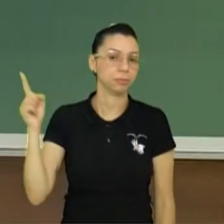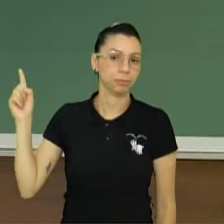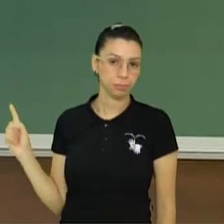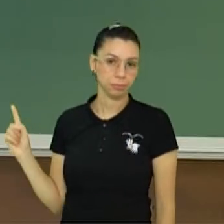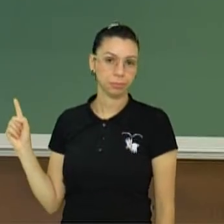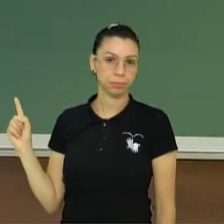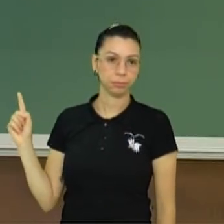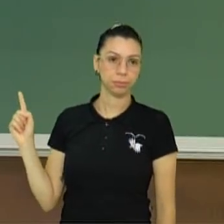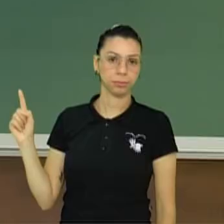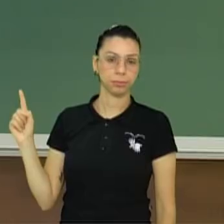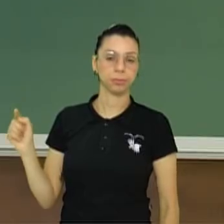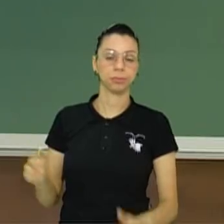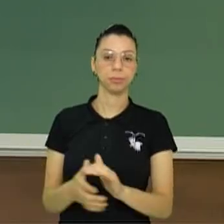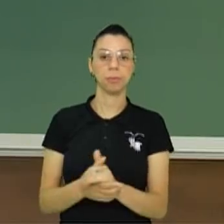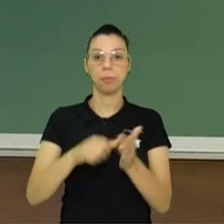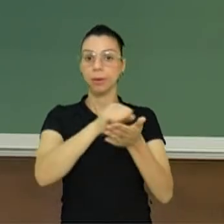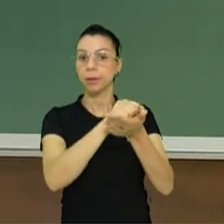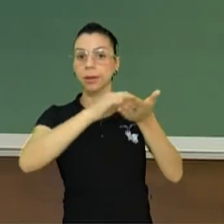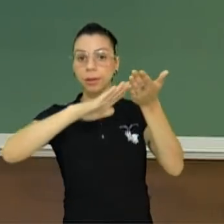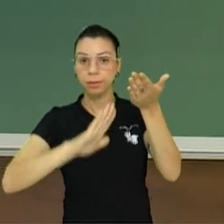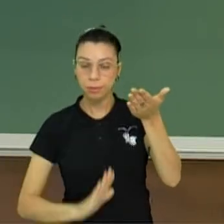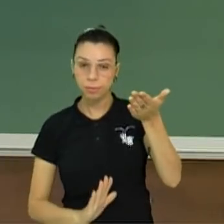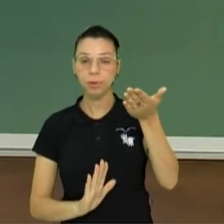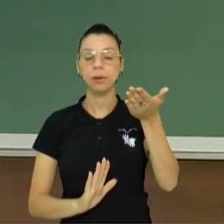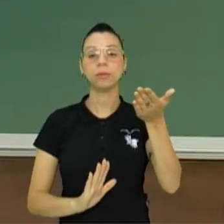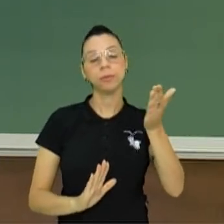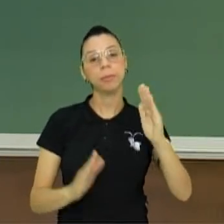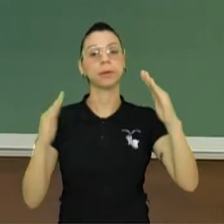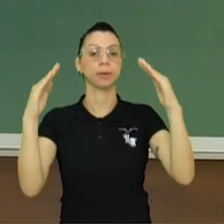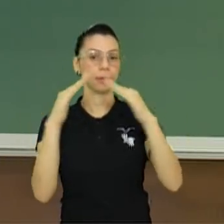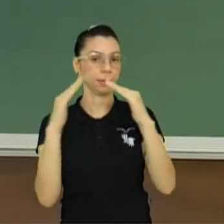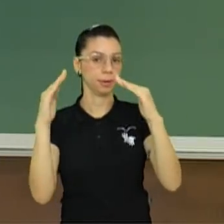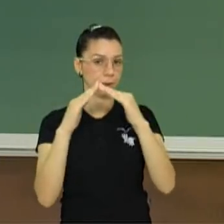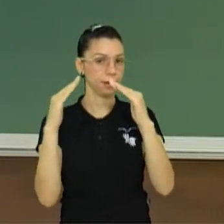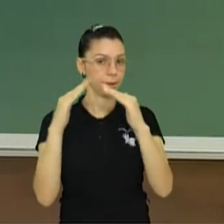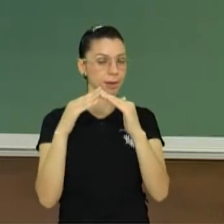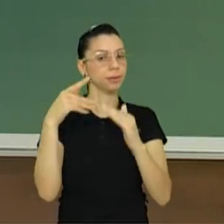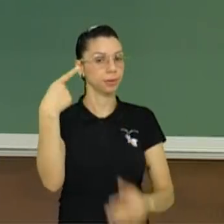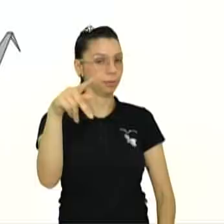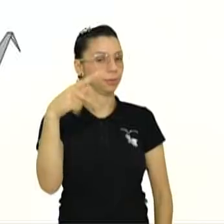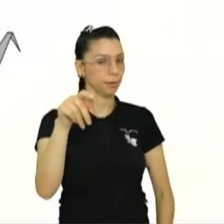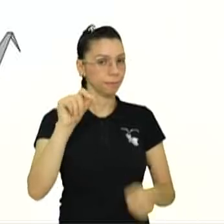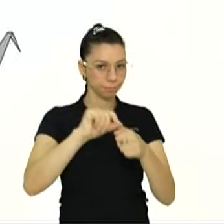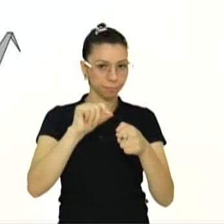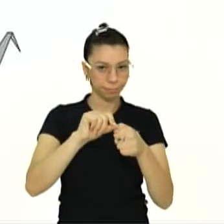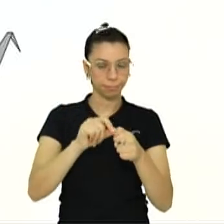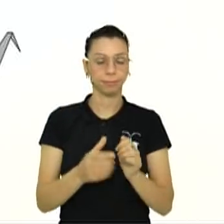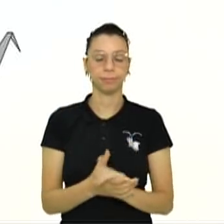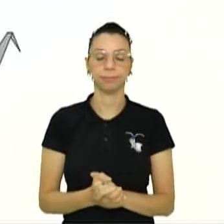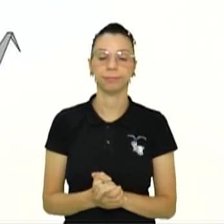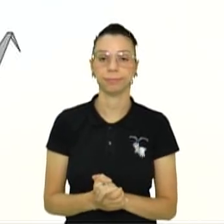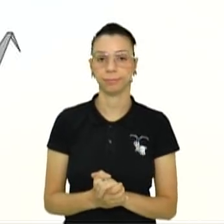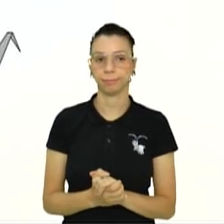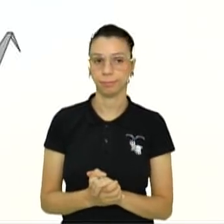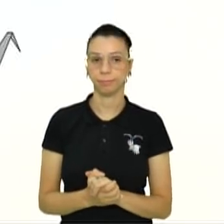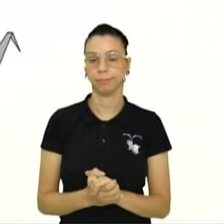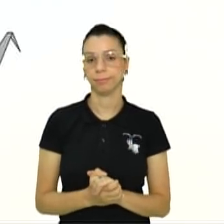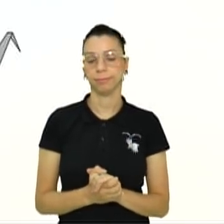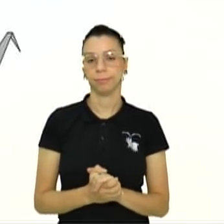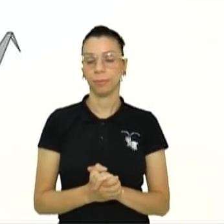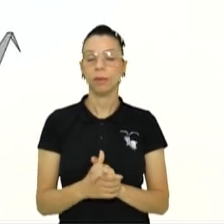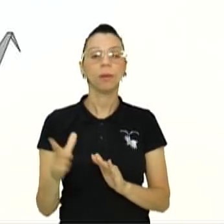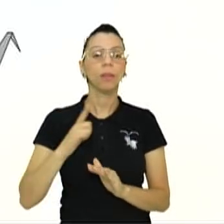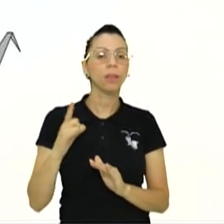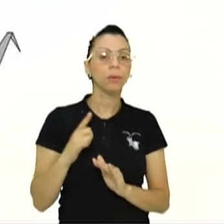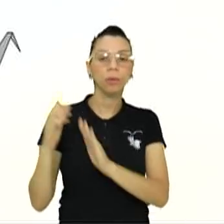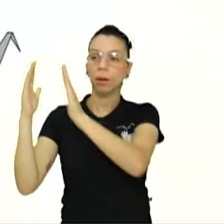vocês um exercício deixado como tarefa para casa. Aqui vocês têm um passo